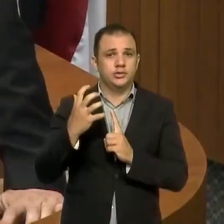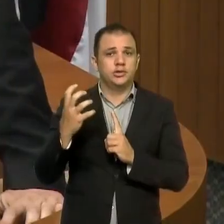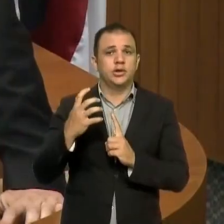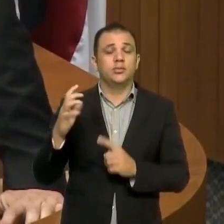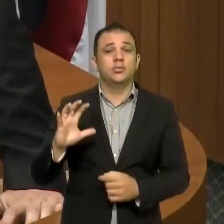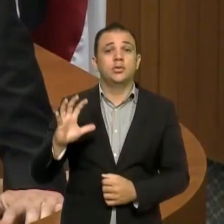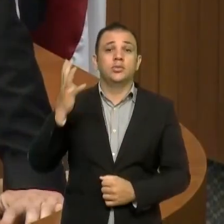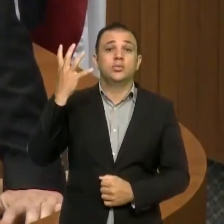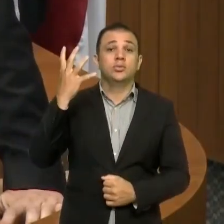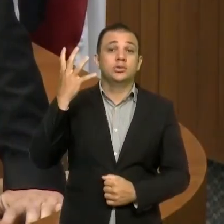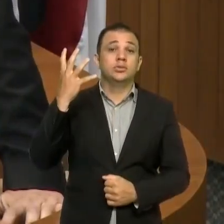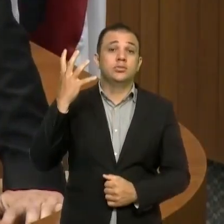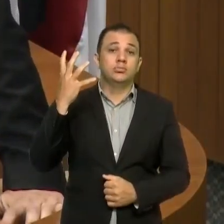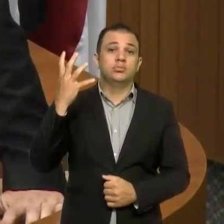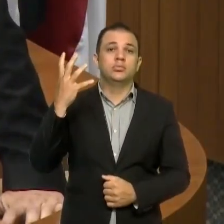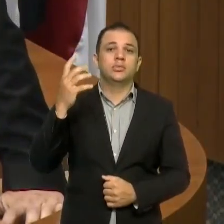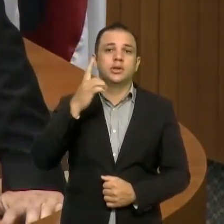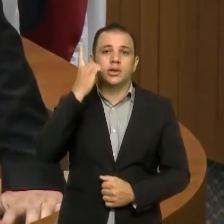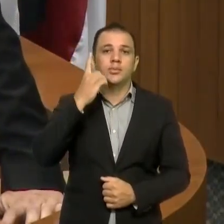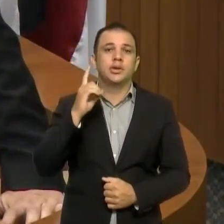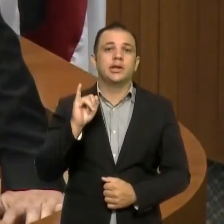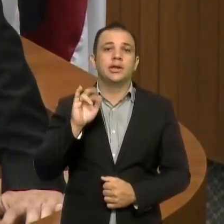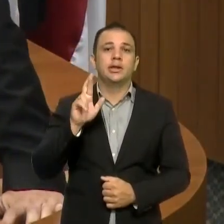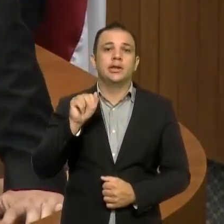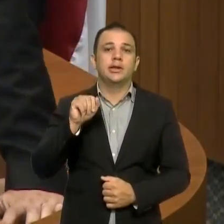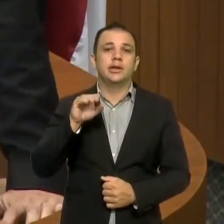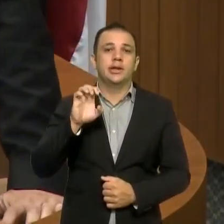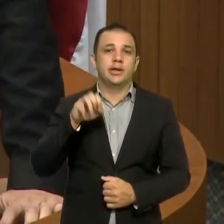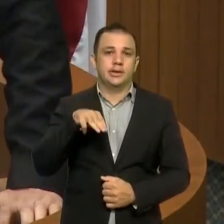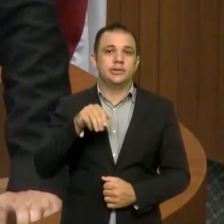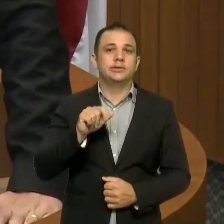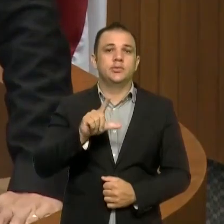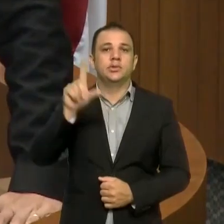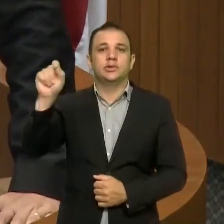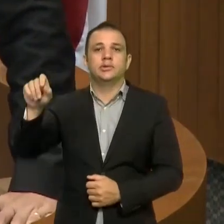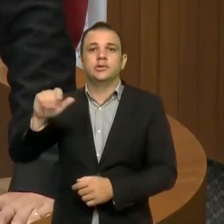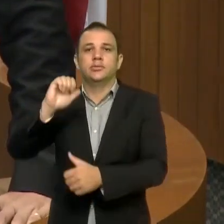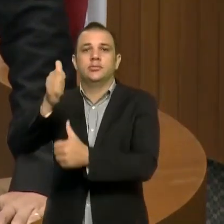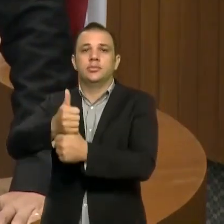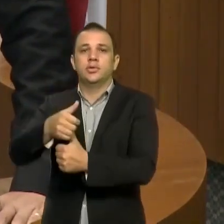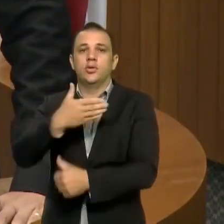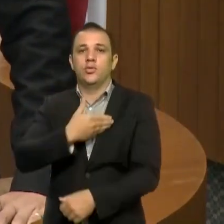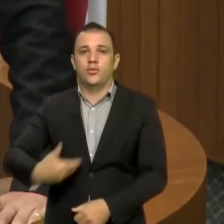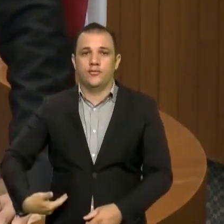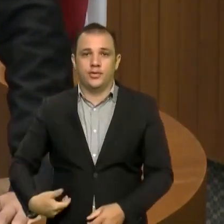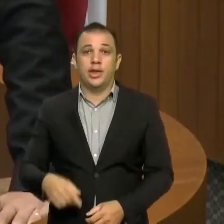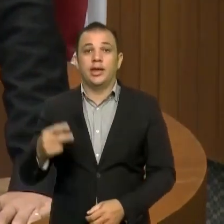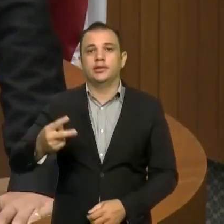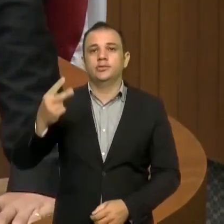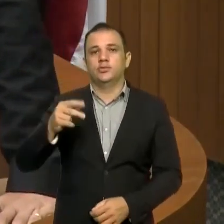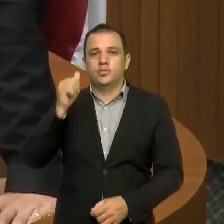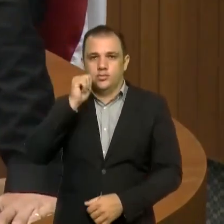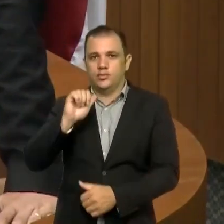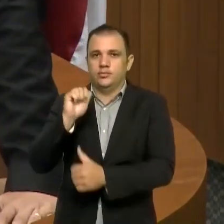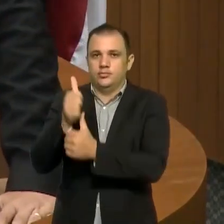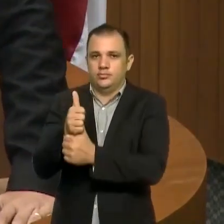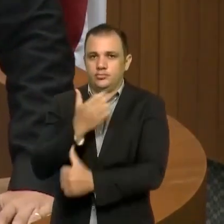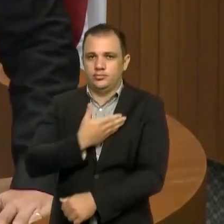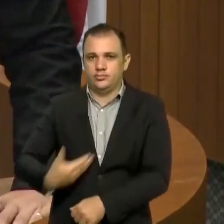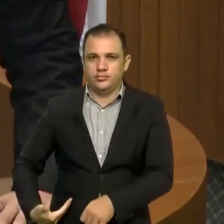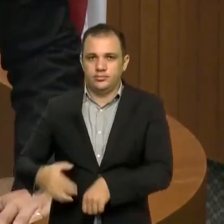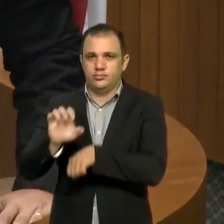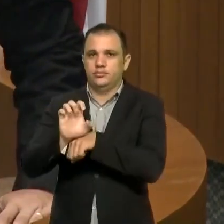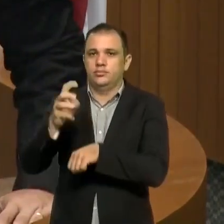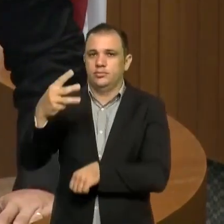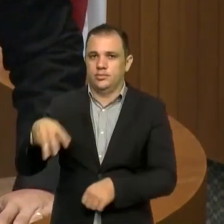O deputado Rodrigo Lago destacou seu mandato interino como presidente em exercício da Assembleia Legislativa. Parabenizou a presidente